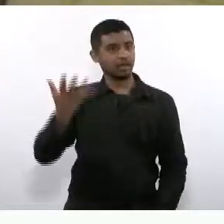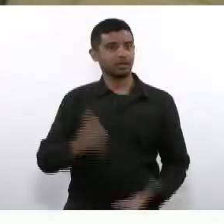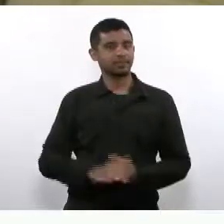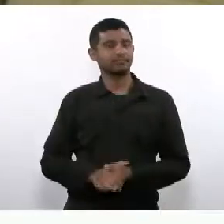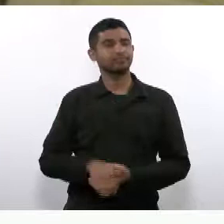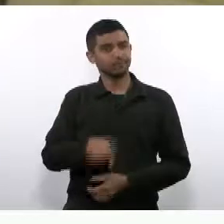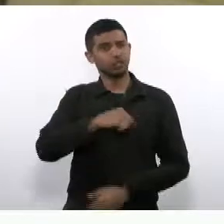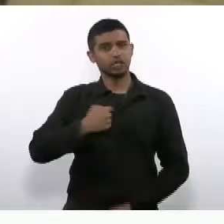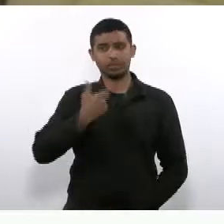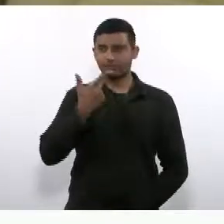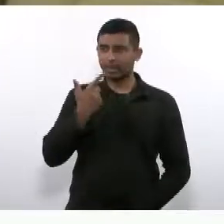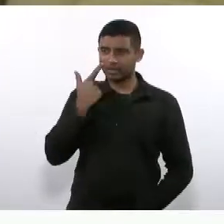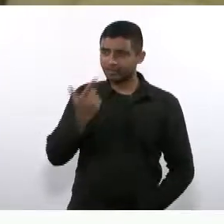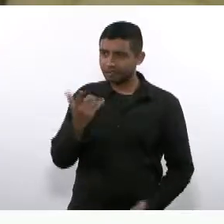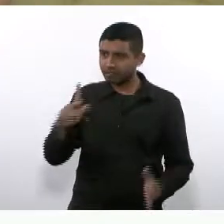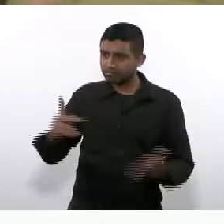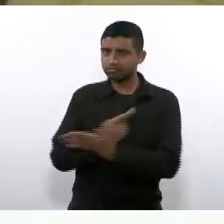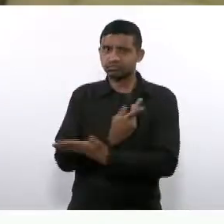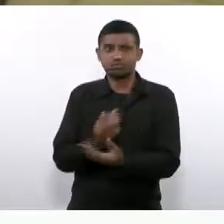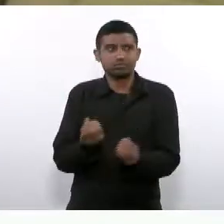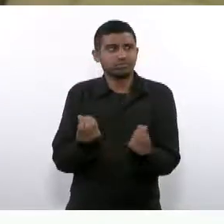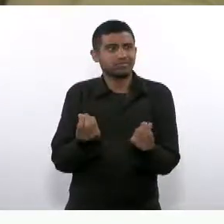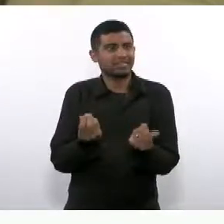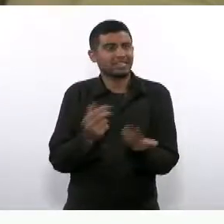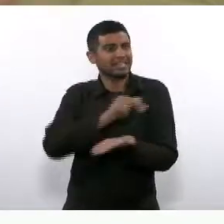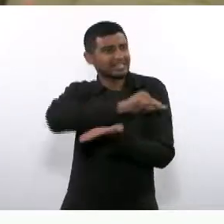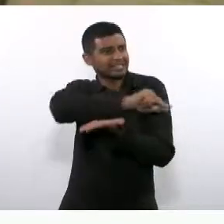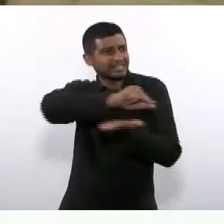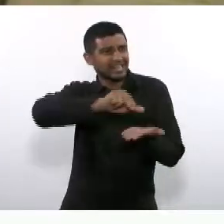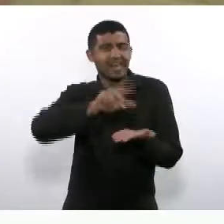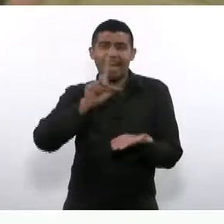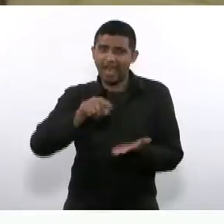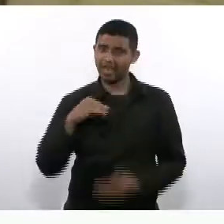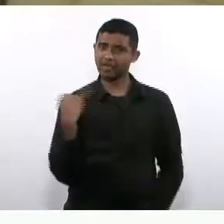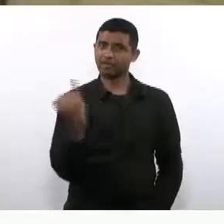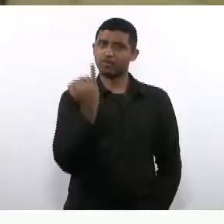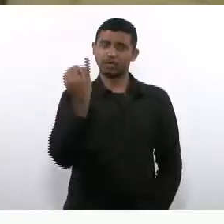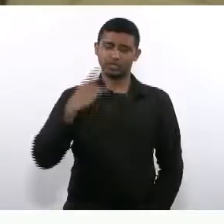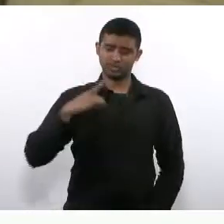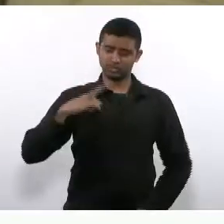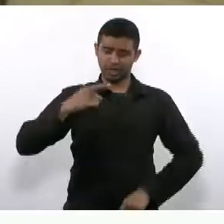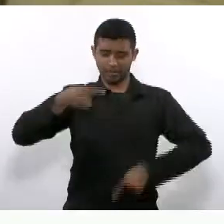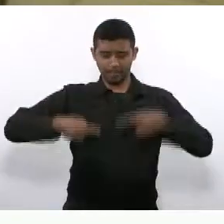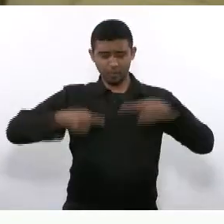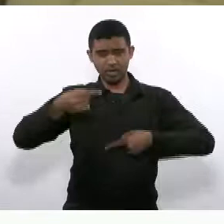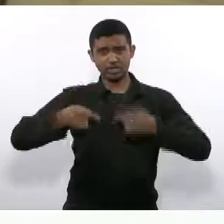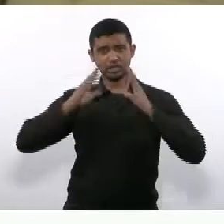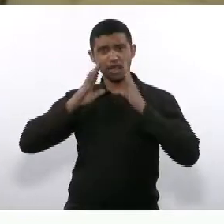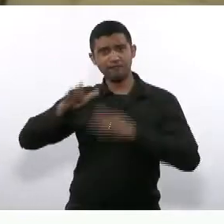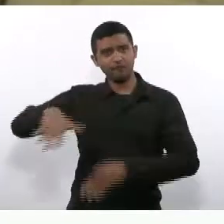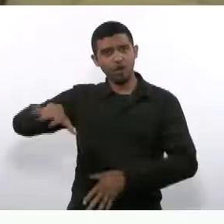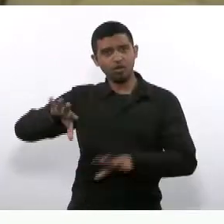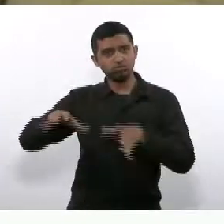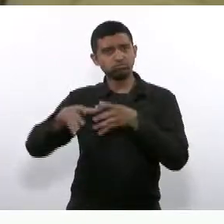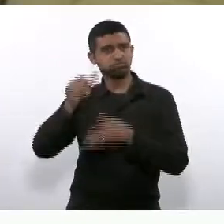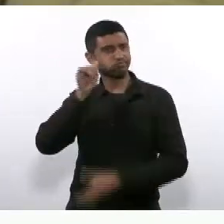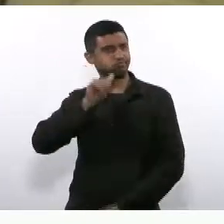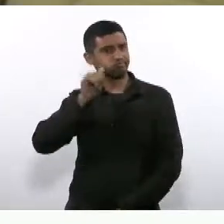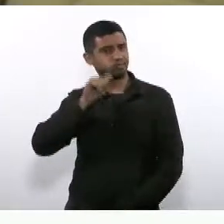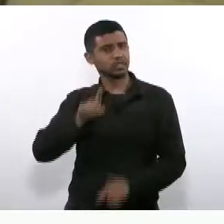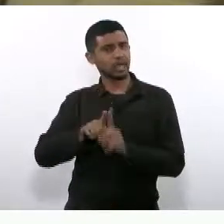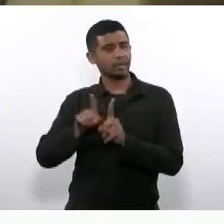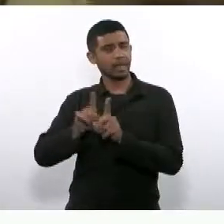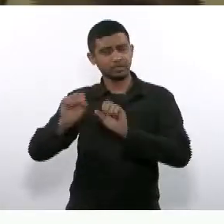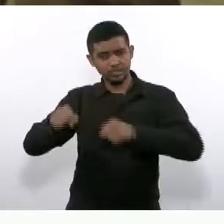estamos falando, né? Do quanto é importante que se tenha políticas para as mulheres que